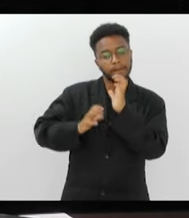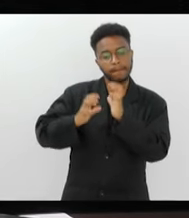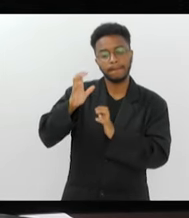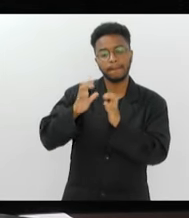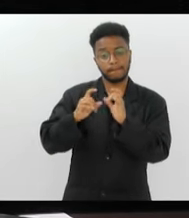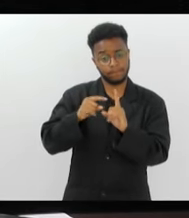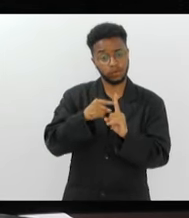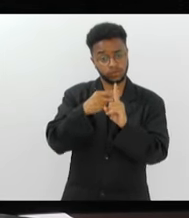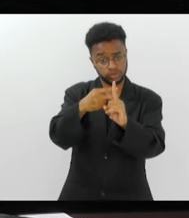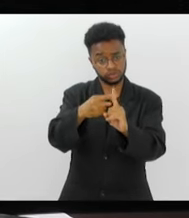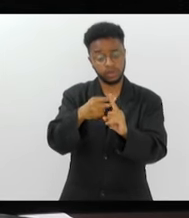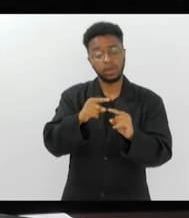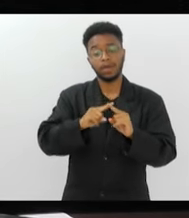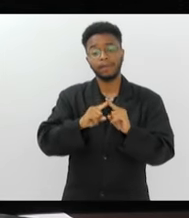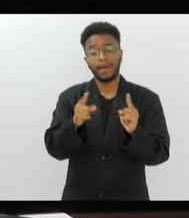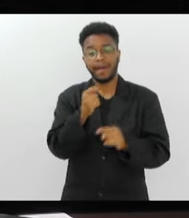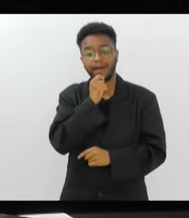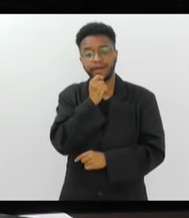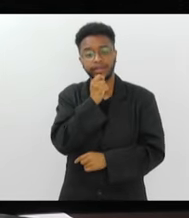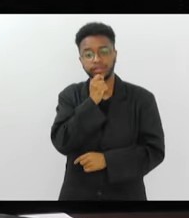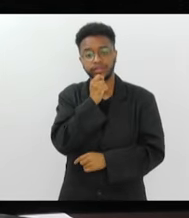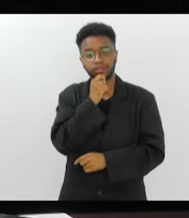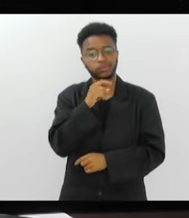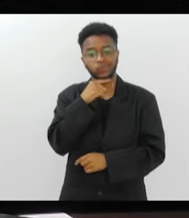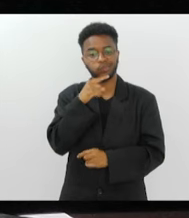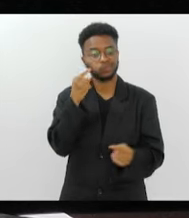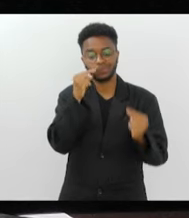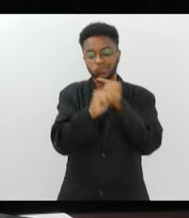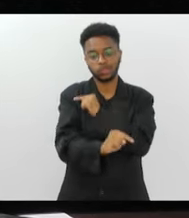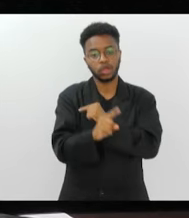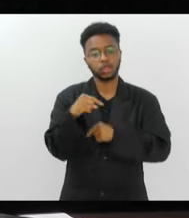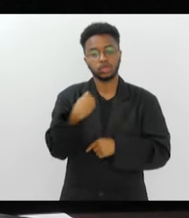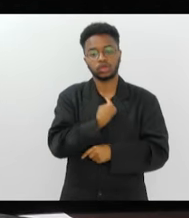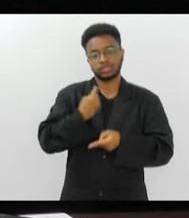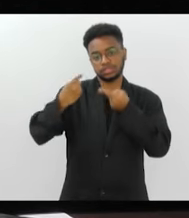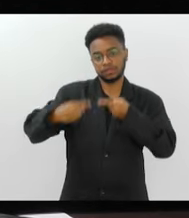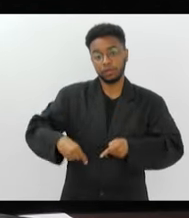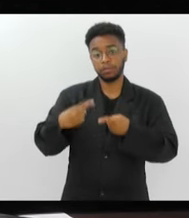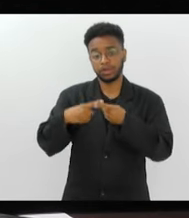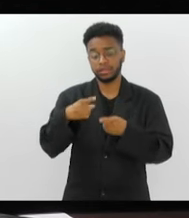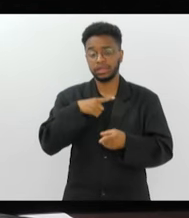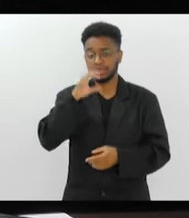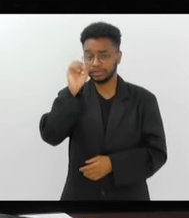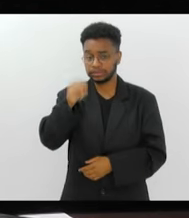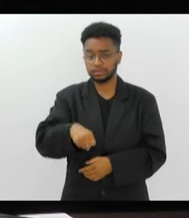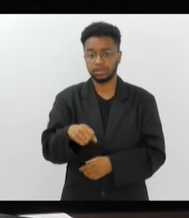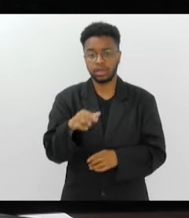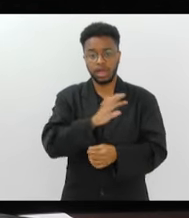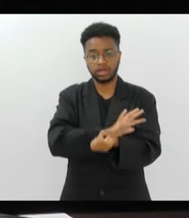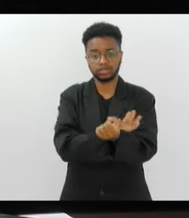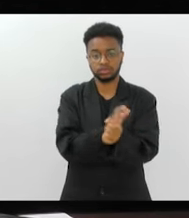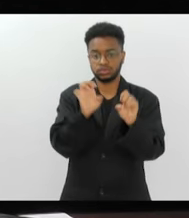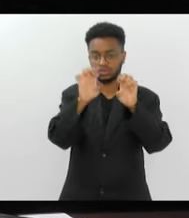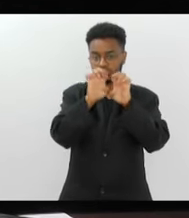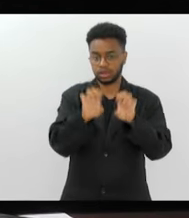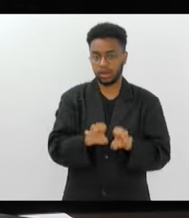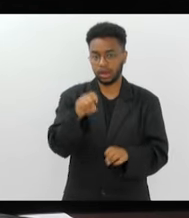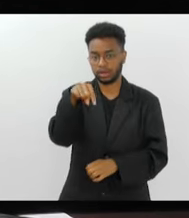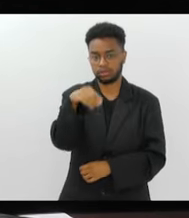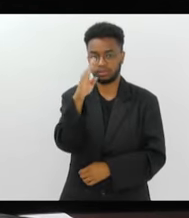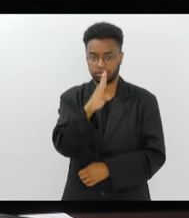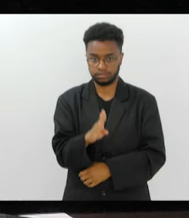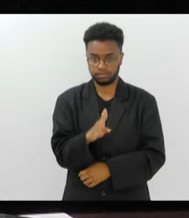positivamente, mas ainda está aquém dos nossos desafios. O racismo estrutural existe no nosso país. Basta